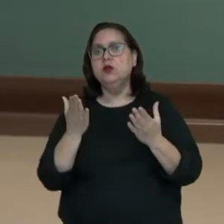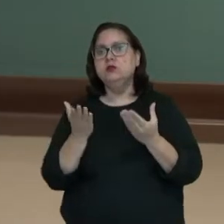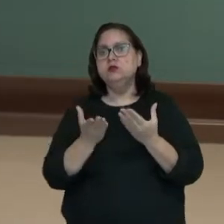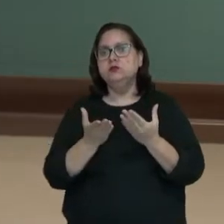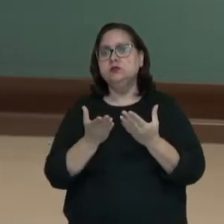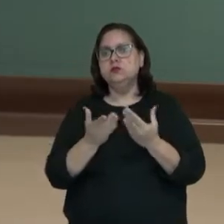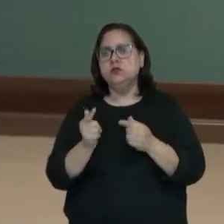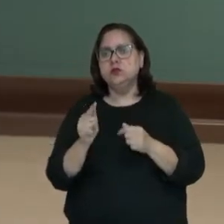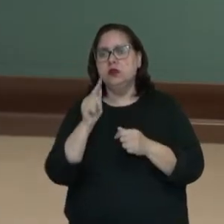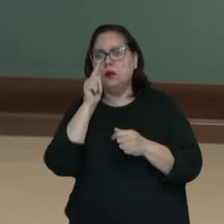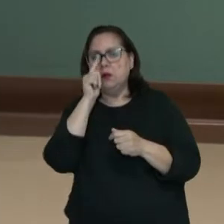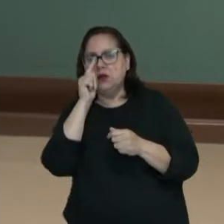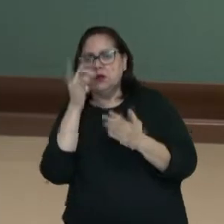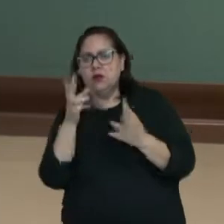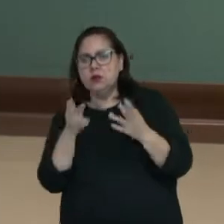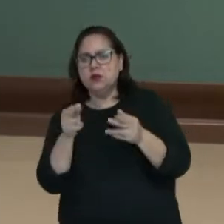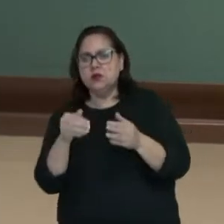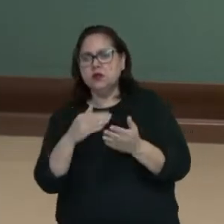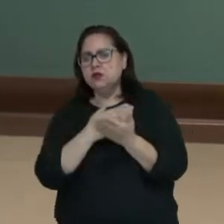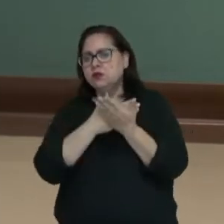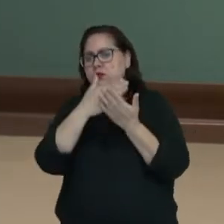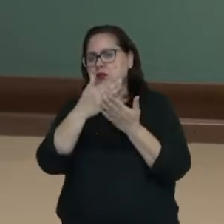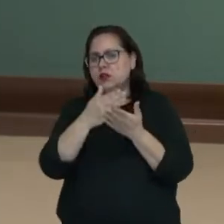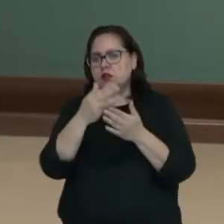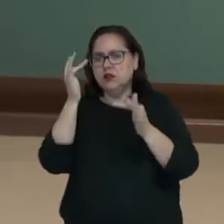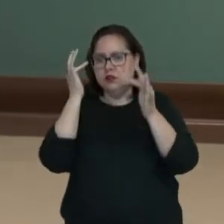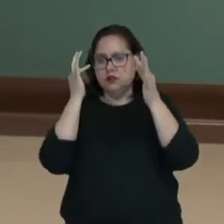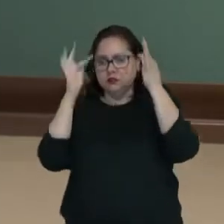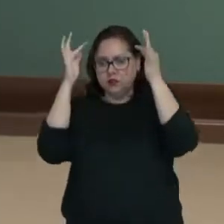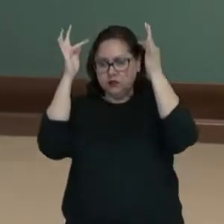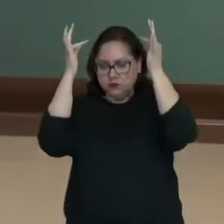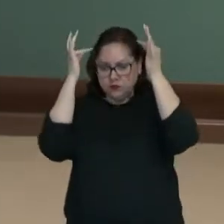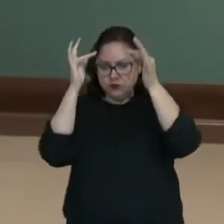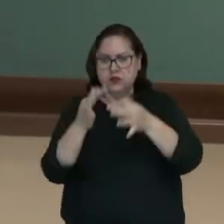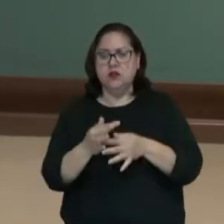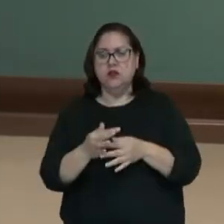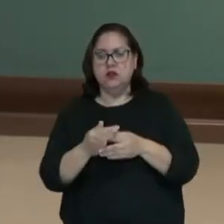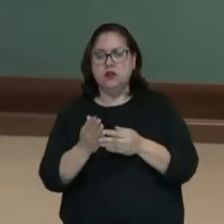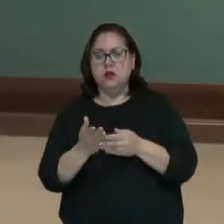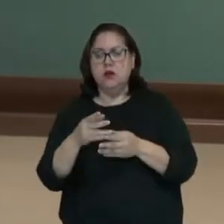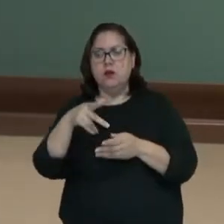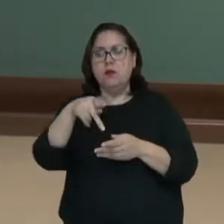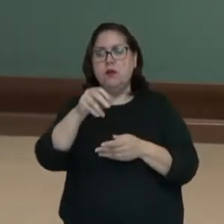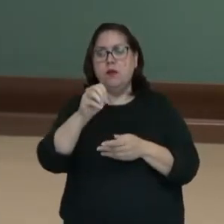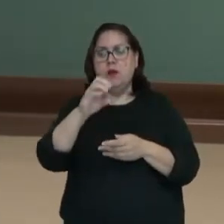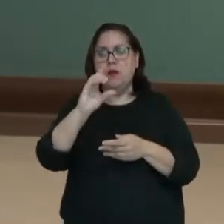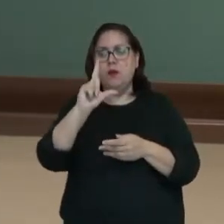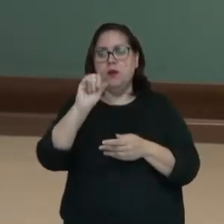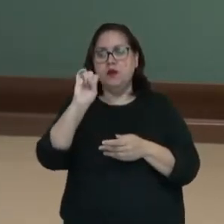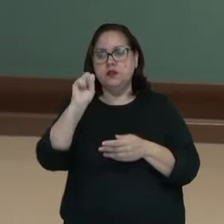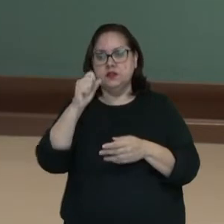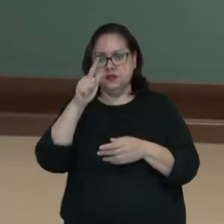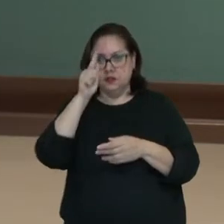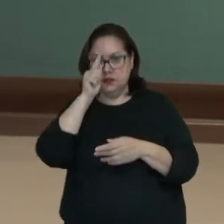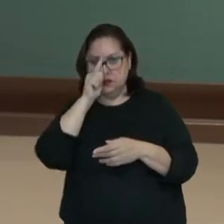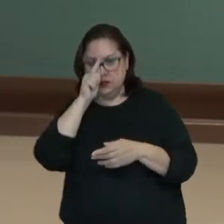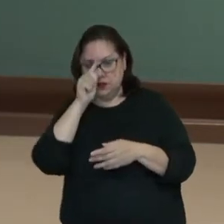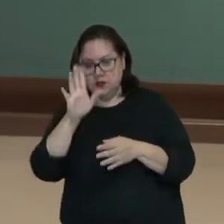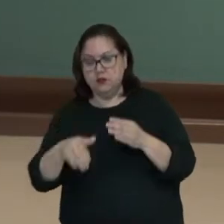grego. Quando a gente está falando lá do começo da filosofia, a gente vai falar da polis grega, vamos dizer também